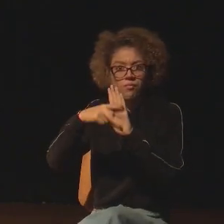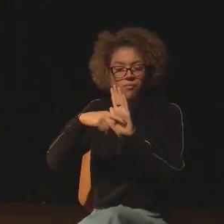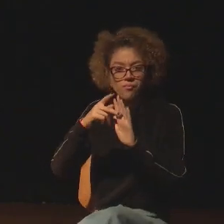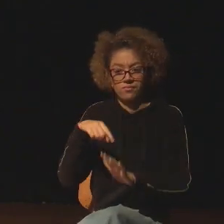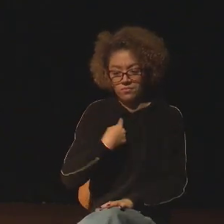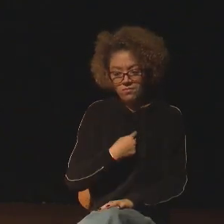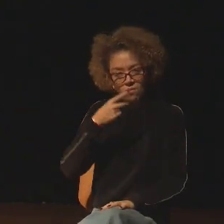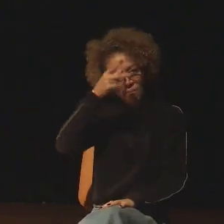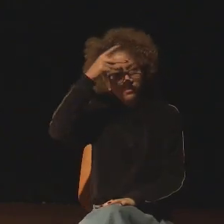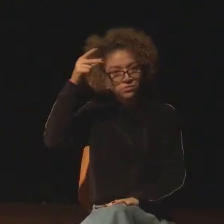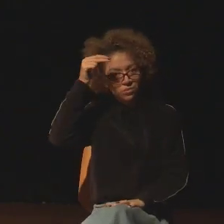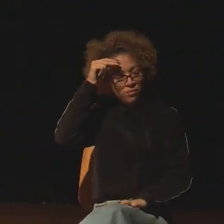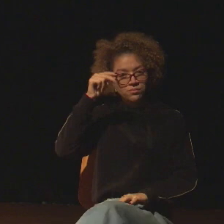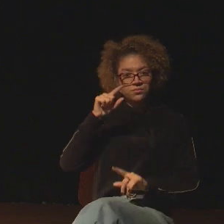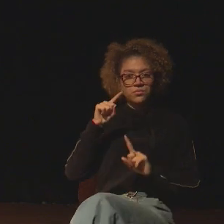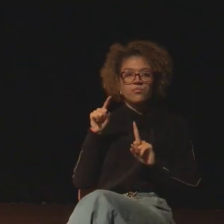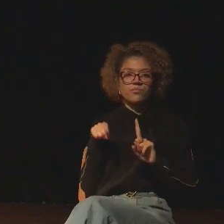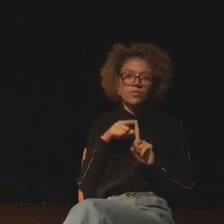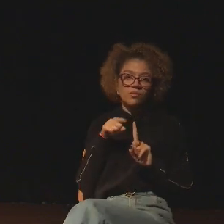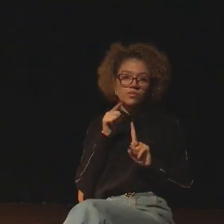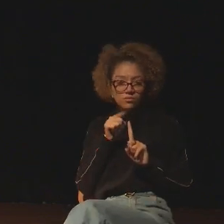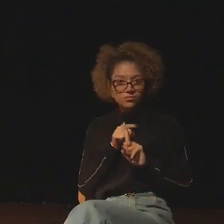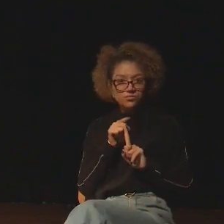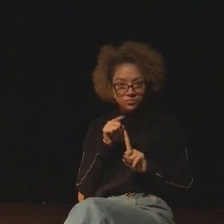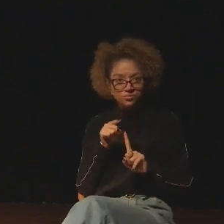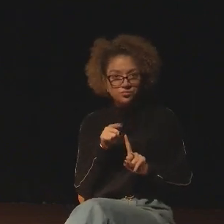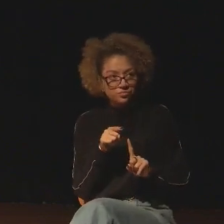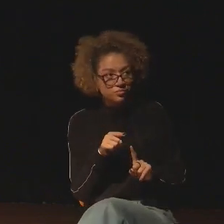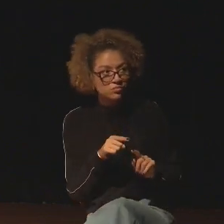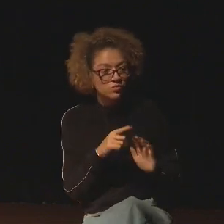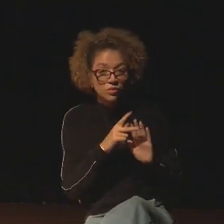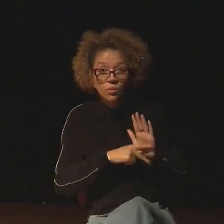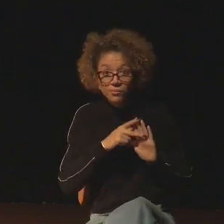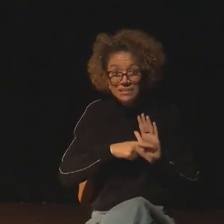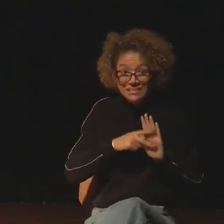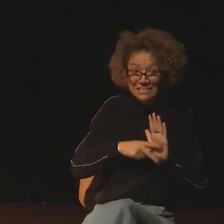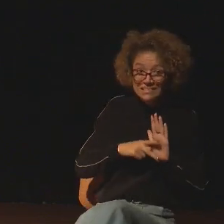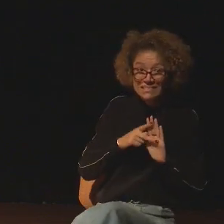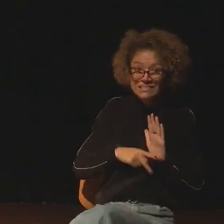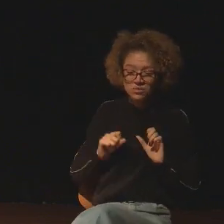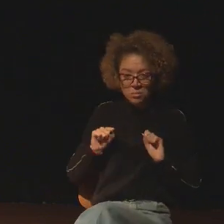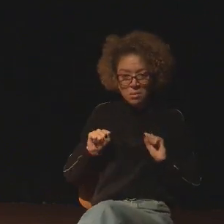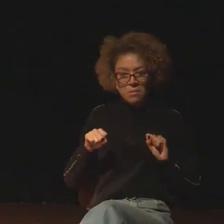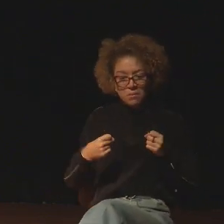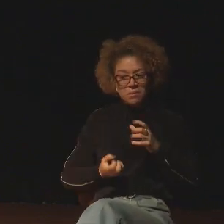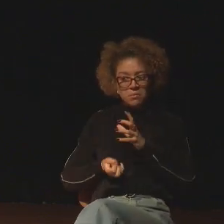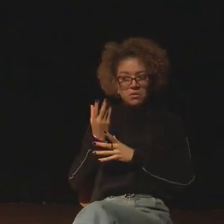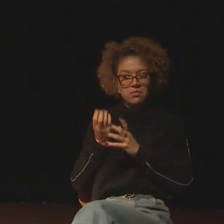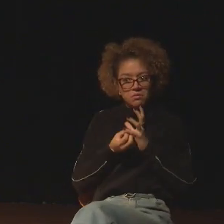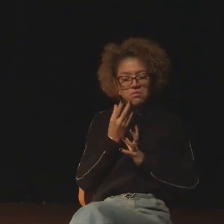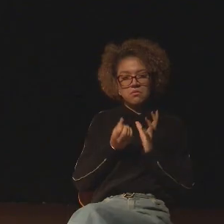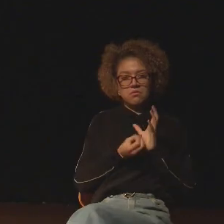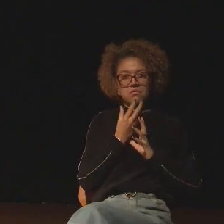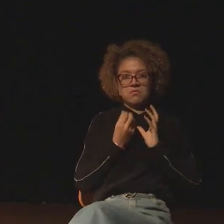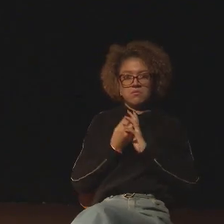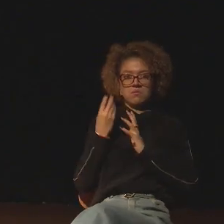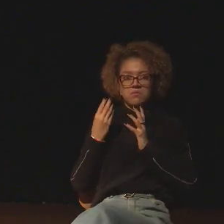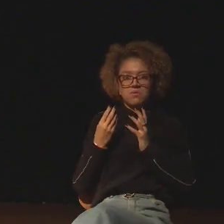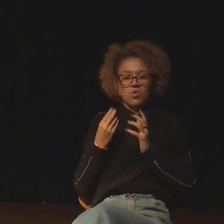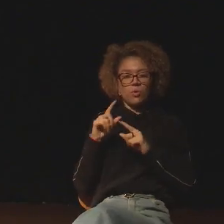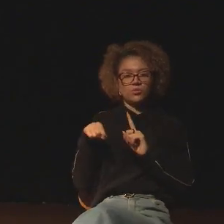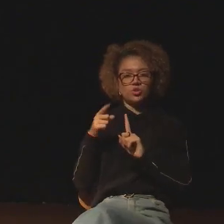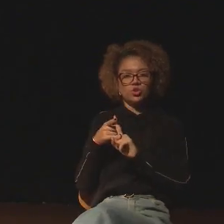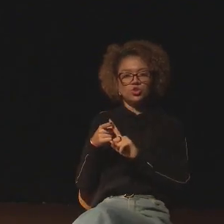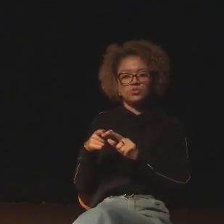prefeitura colocou a meta específica de fazer projetos de qualificação. A gente tem se esforçado nesse sentido de qualificação dos